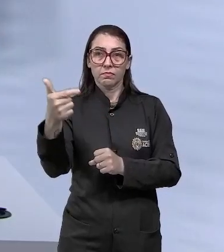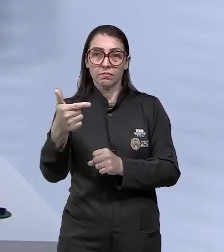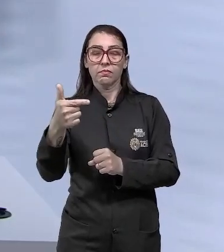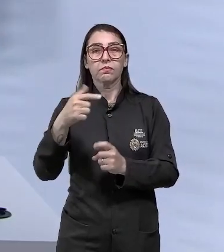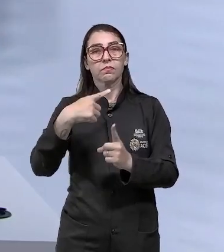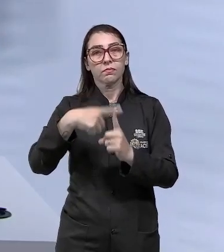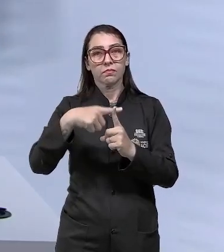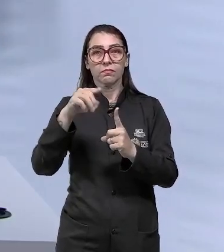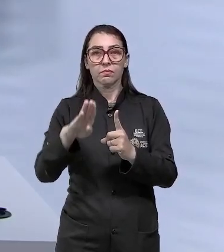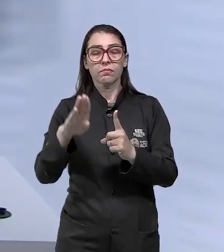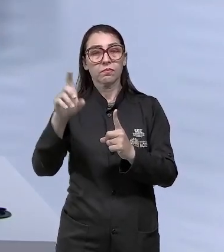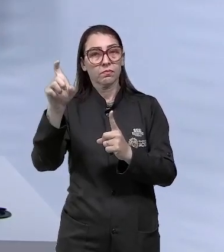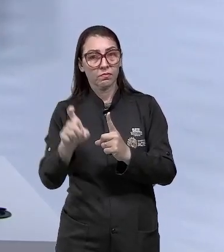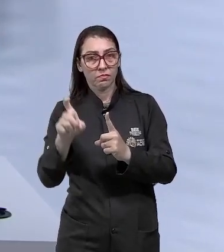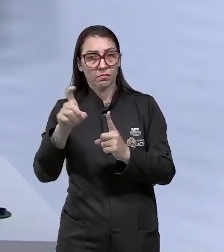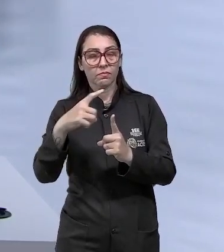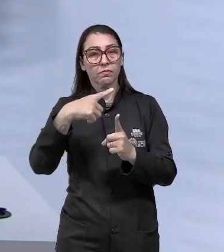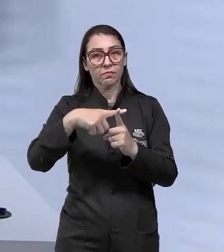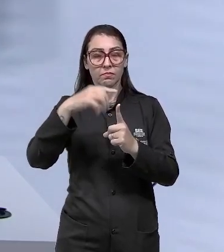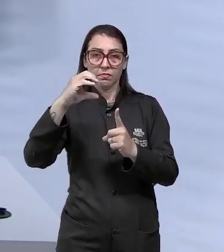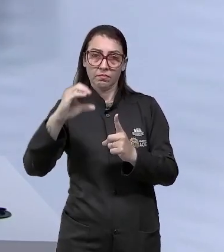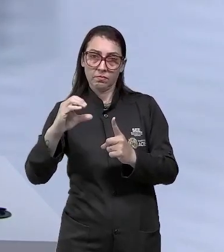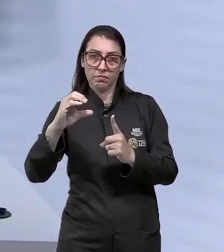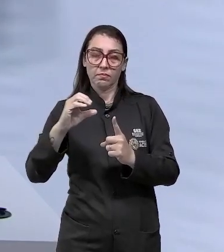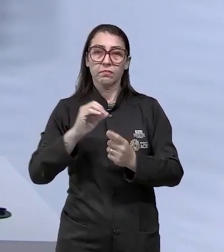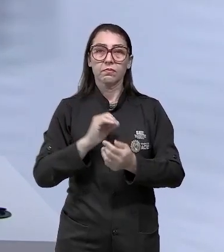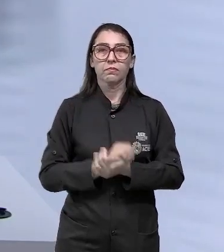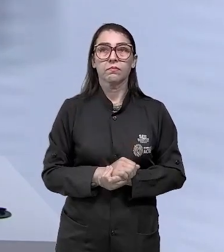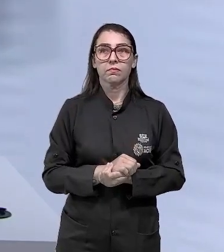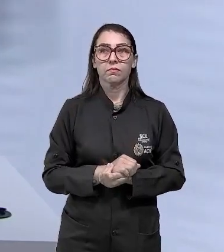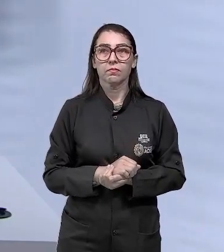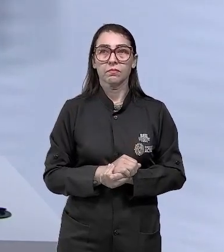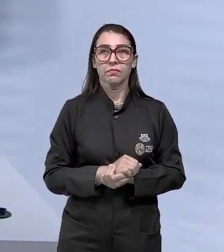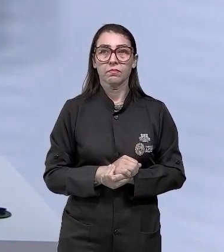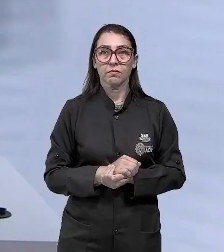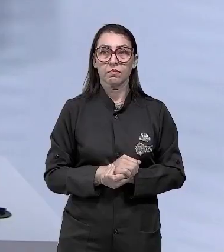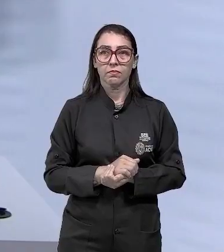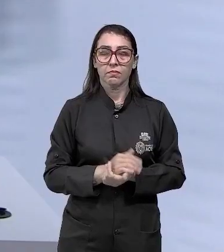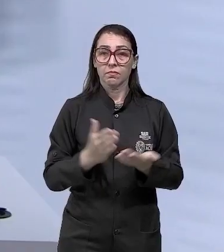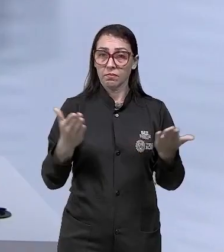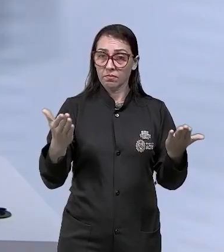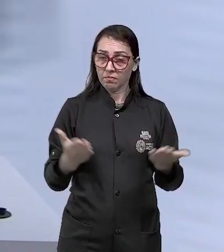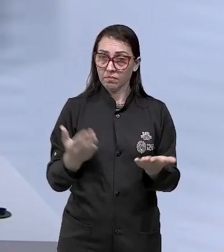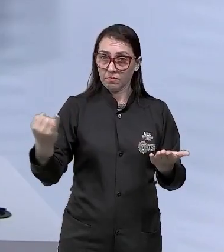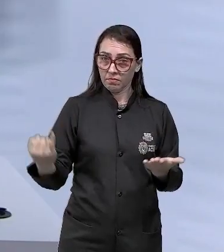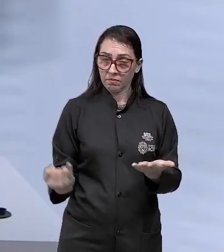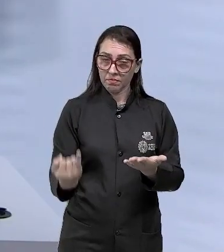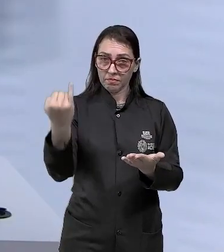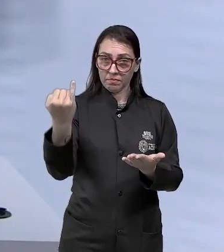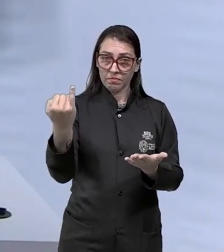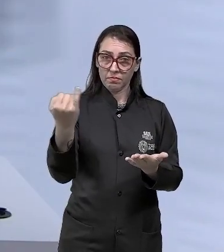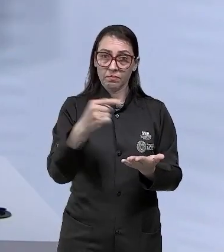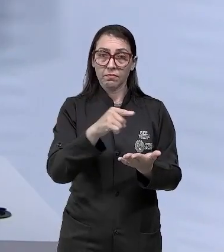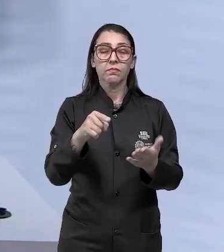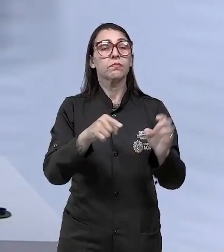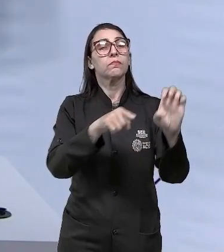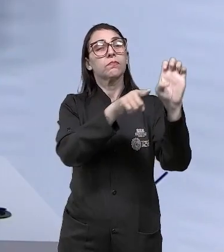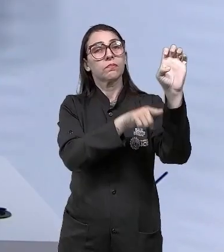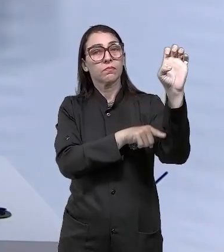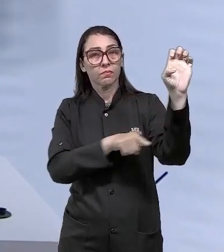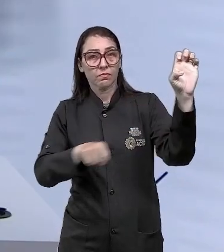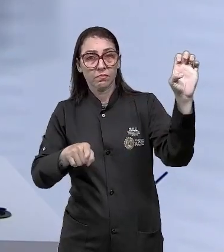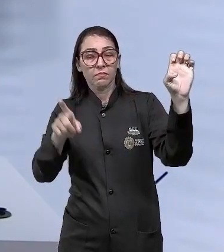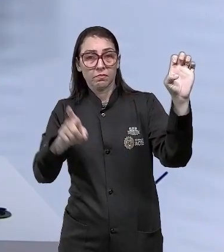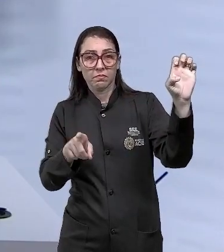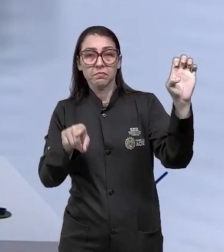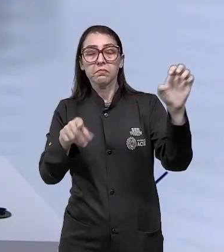b, x mais c. Então, é assim. Agora, tem umas coisas importantes aqui na função quadrática, no gráfico, que você deve